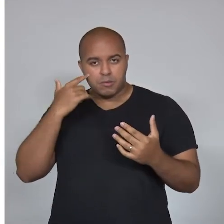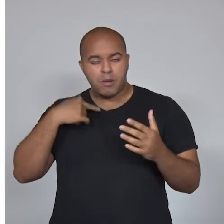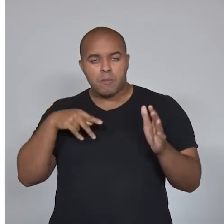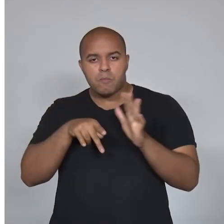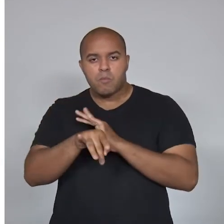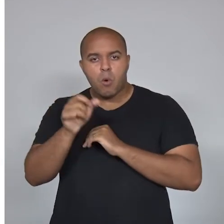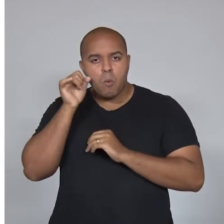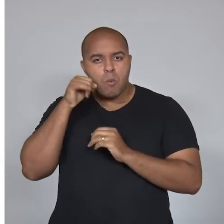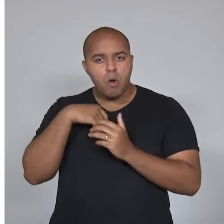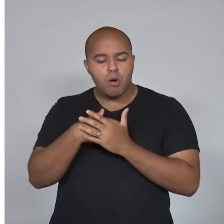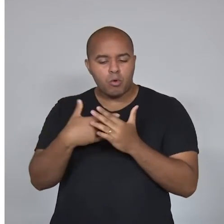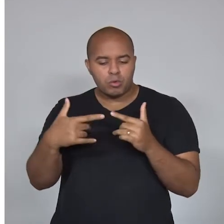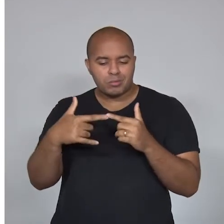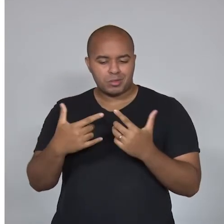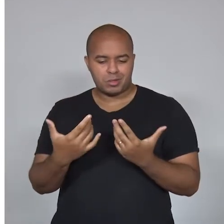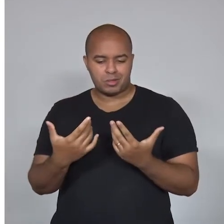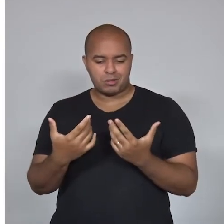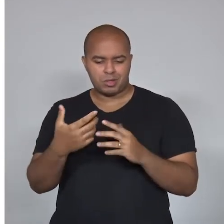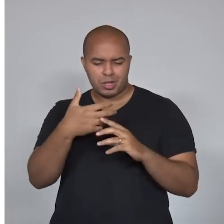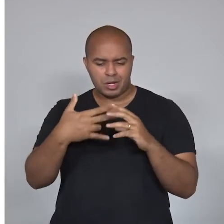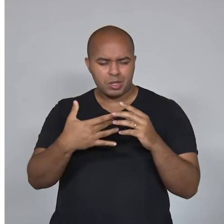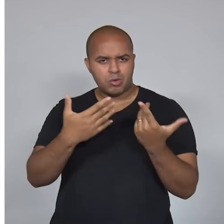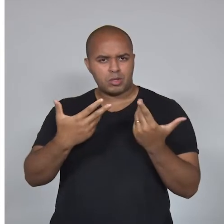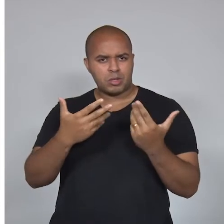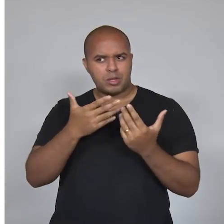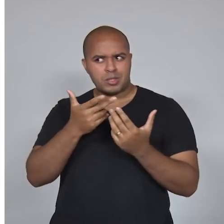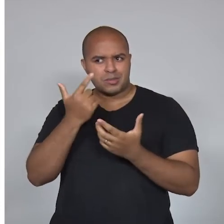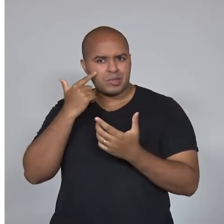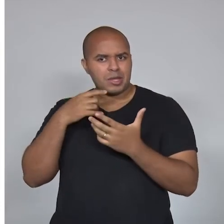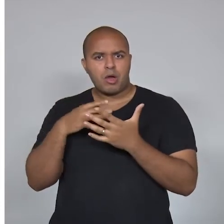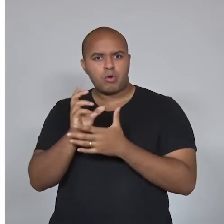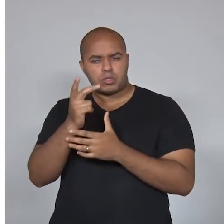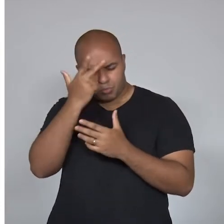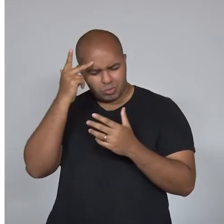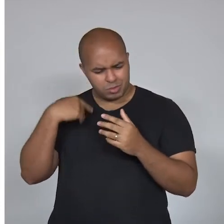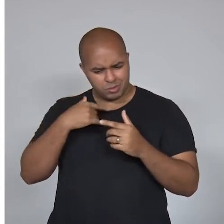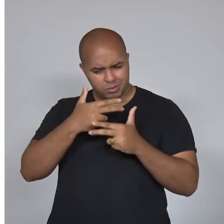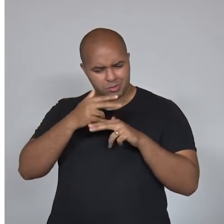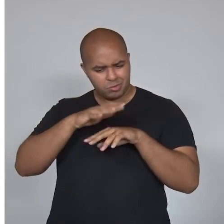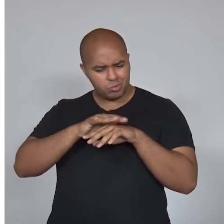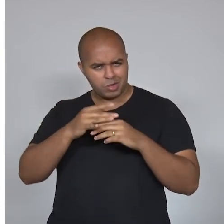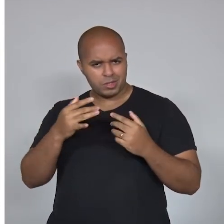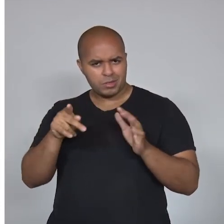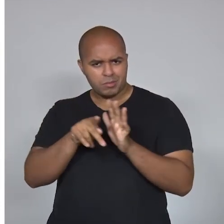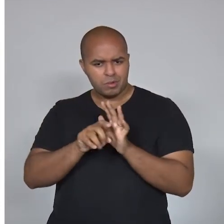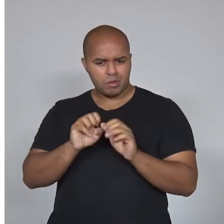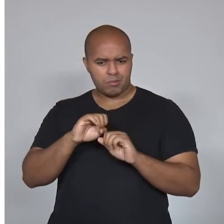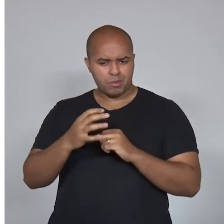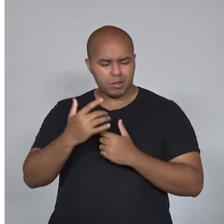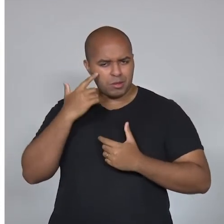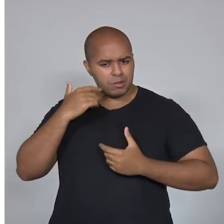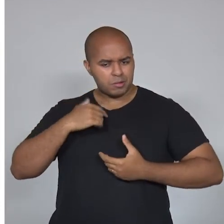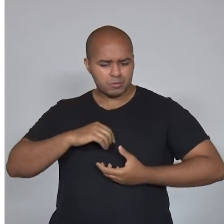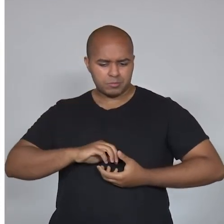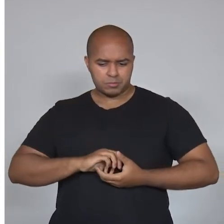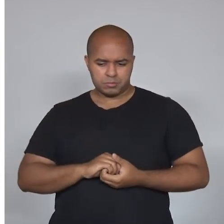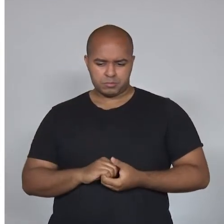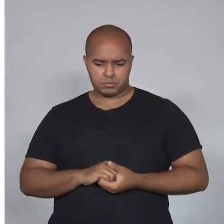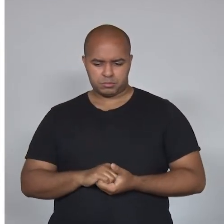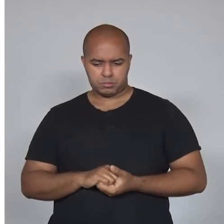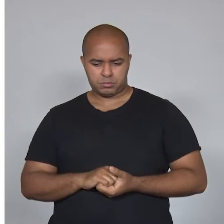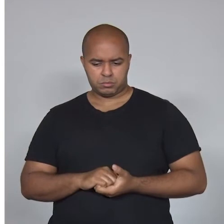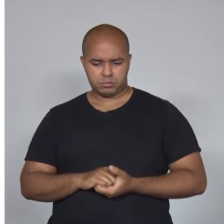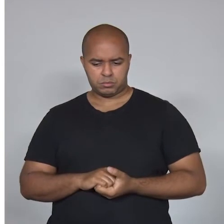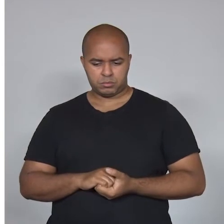characterized by a single wave with limited geographic dispersion. This pandemic spread quickly and